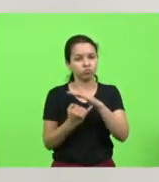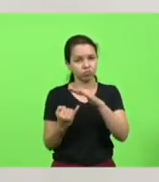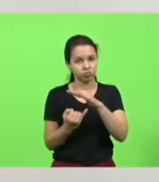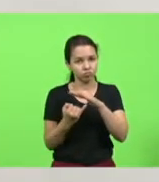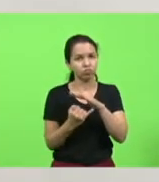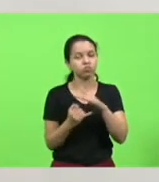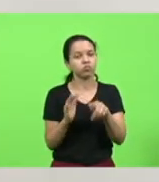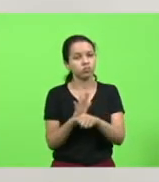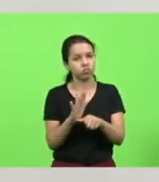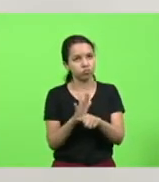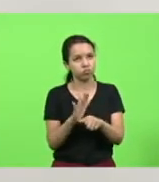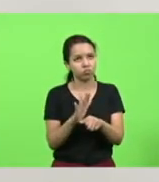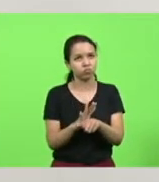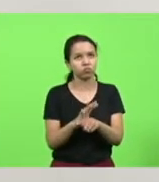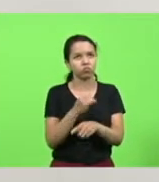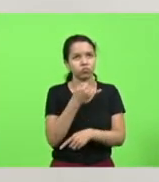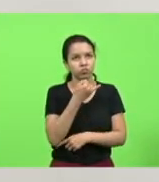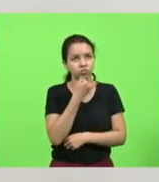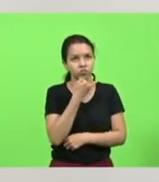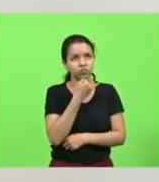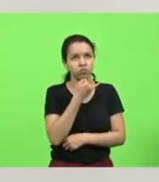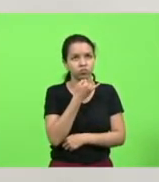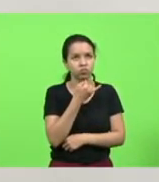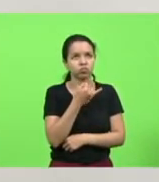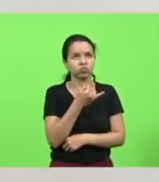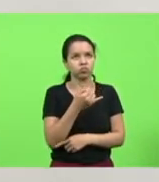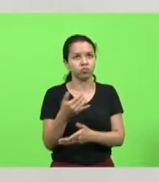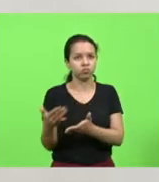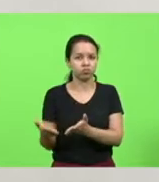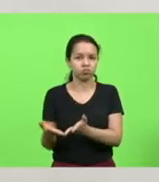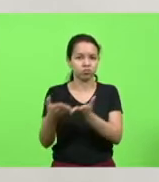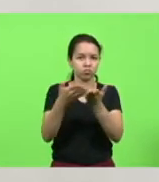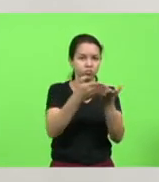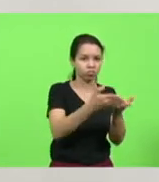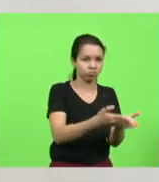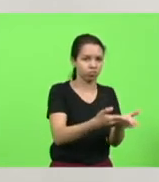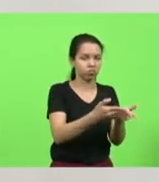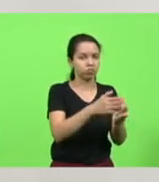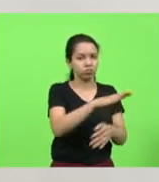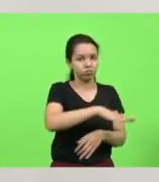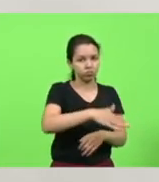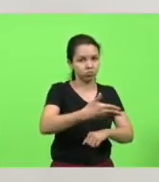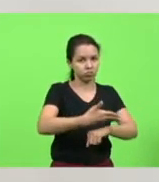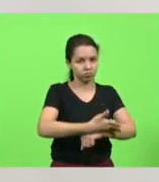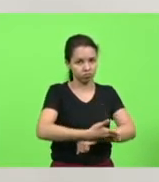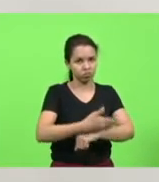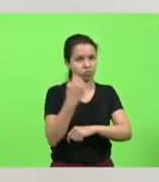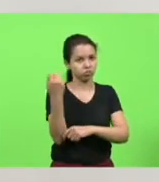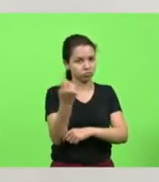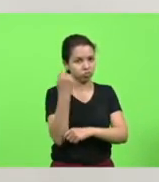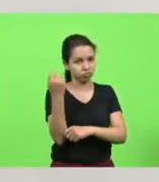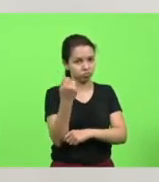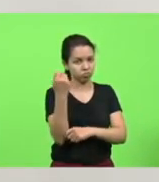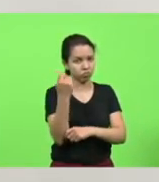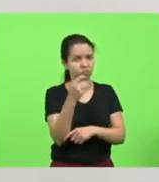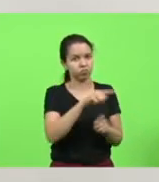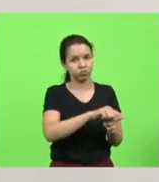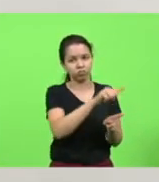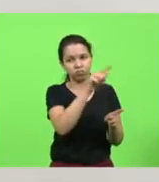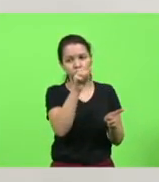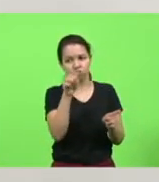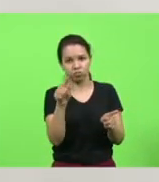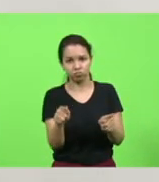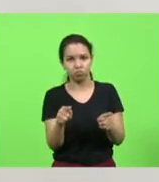Catarina, que infelizmente aportam lá no... descarregam as suas cargas lá no porto do Rio Grande do Sul, levaram grande parte